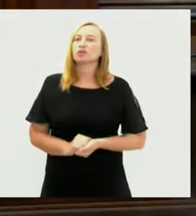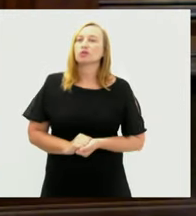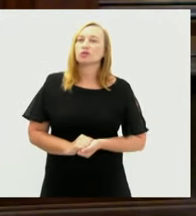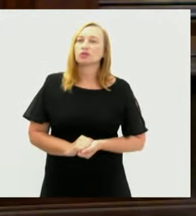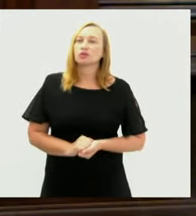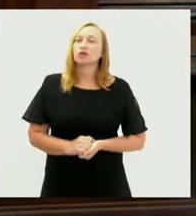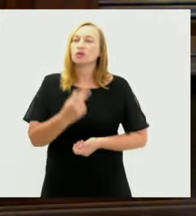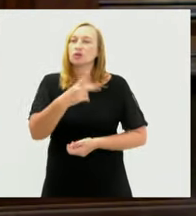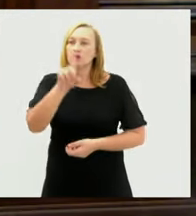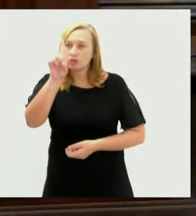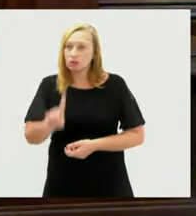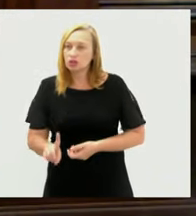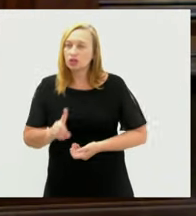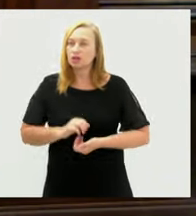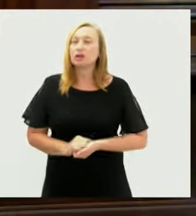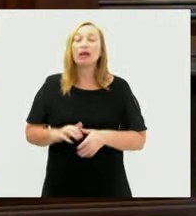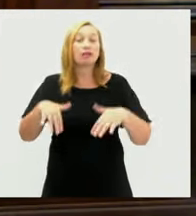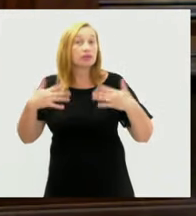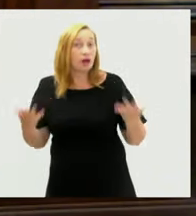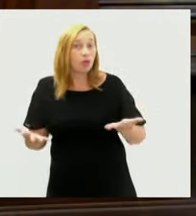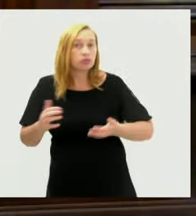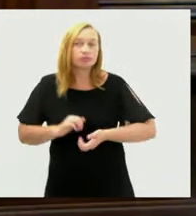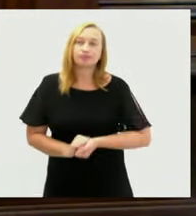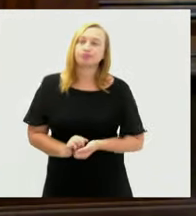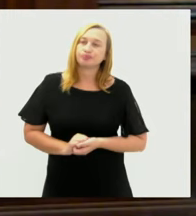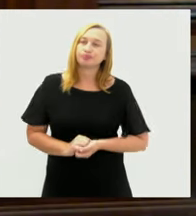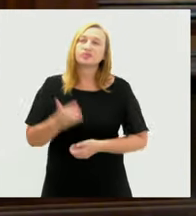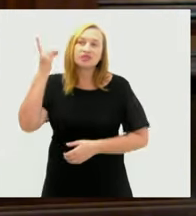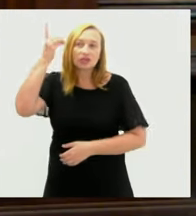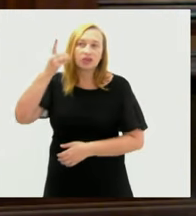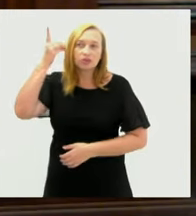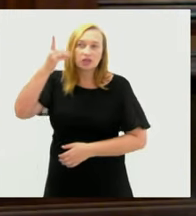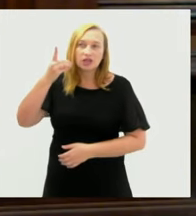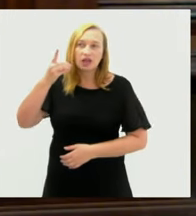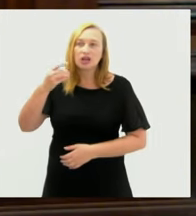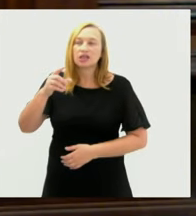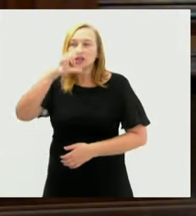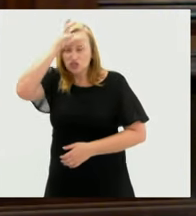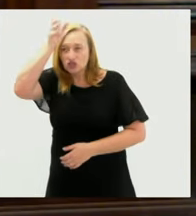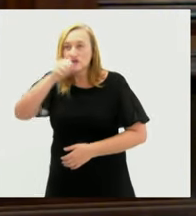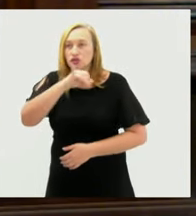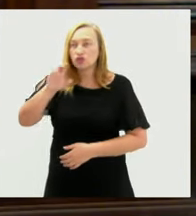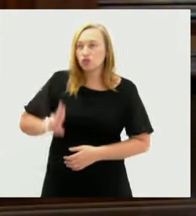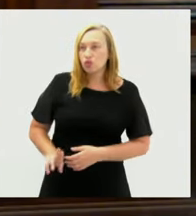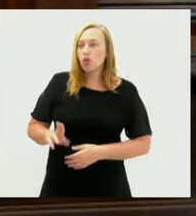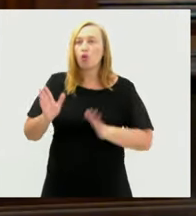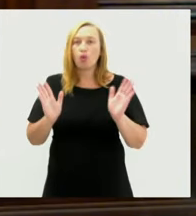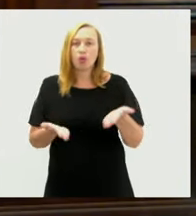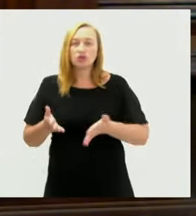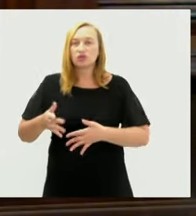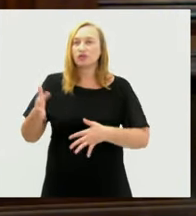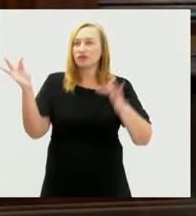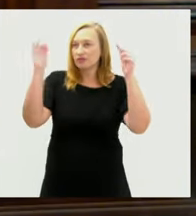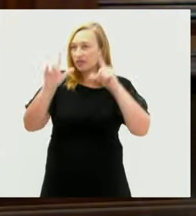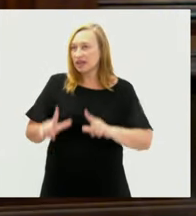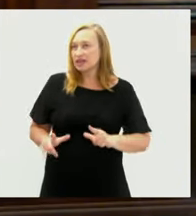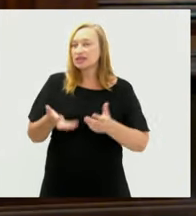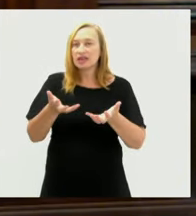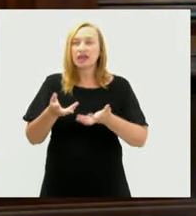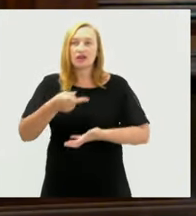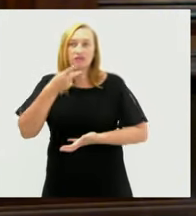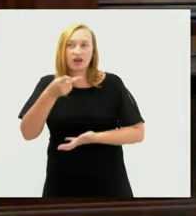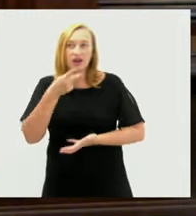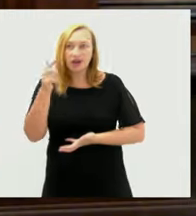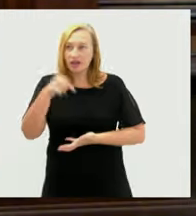seu direito. Então, deputada Tia Ju, hoje eu fico muito feliz, e aí eu quero nomear aqui